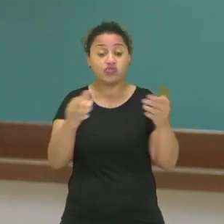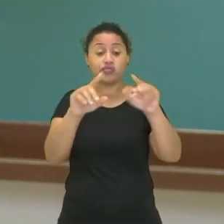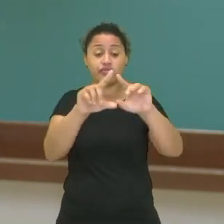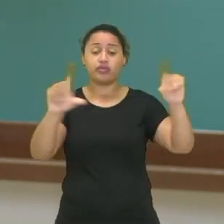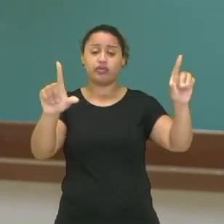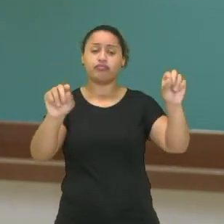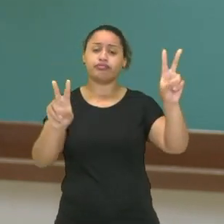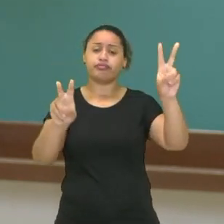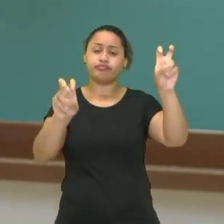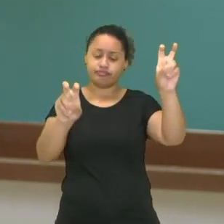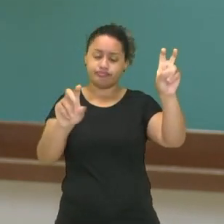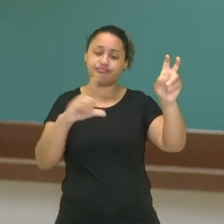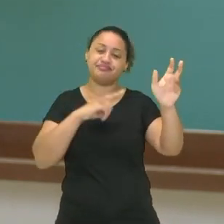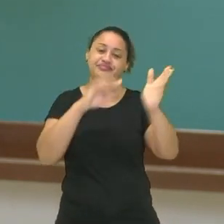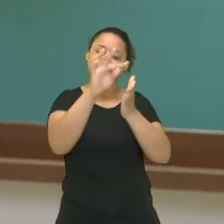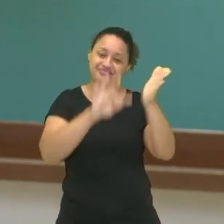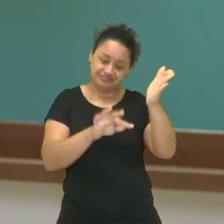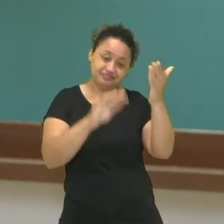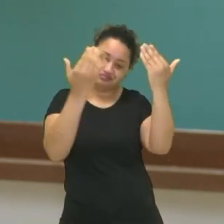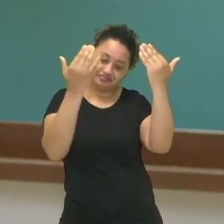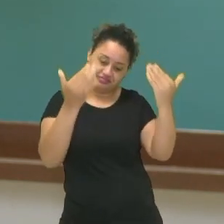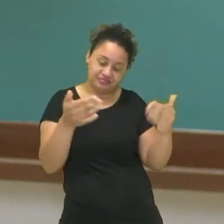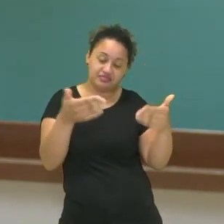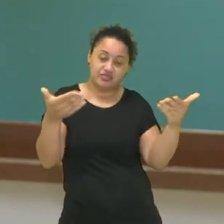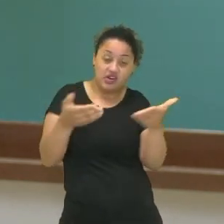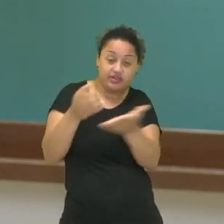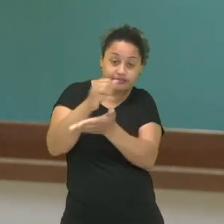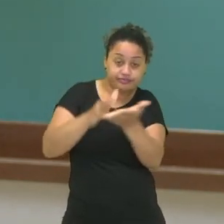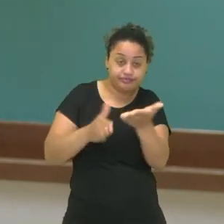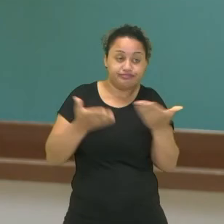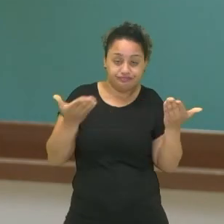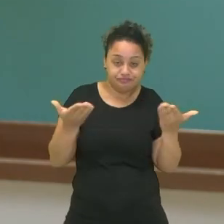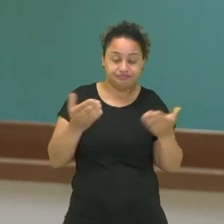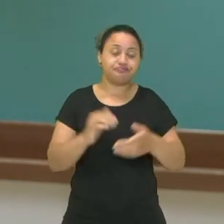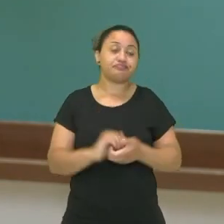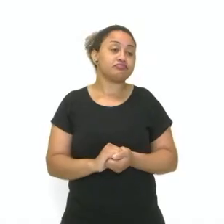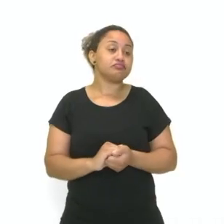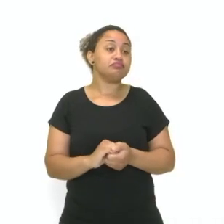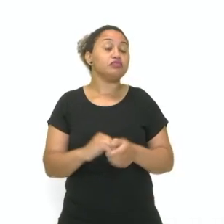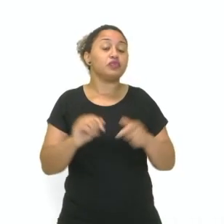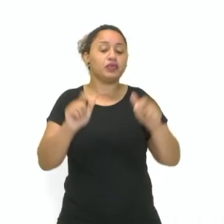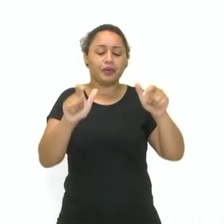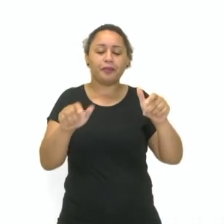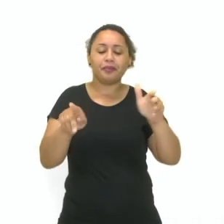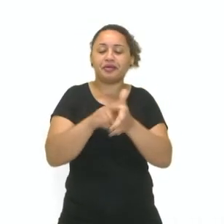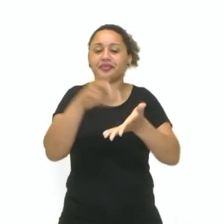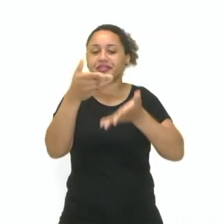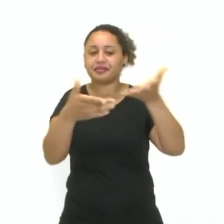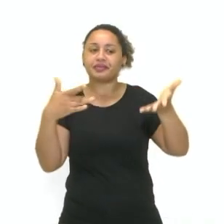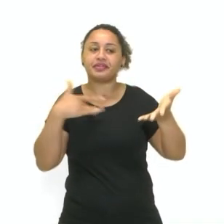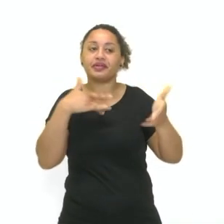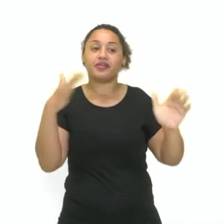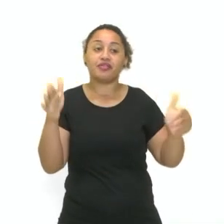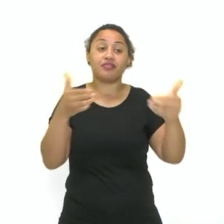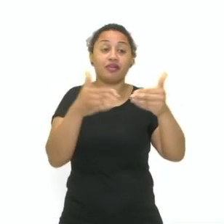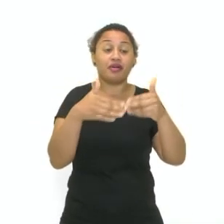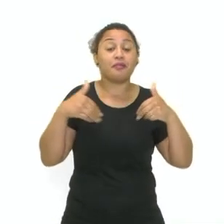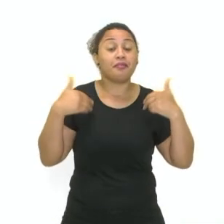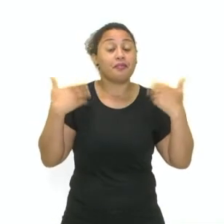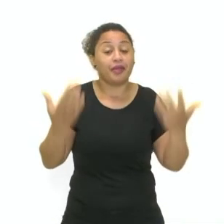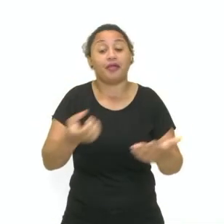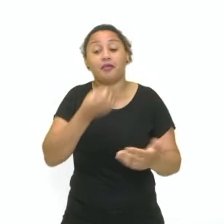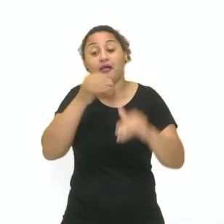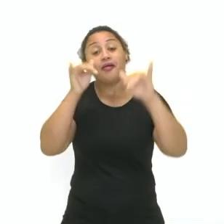do editorial que está sendo analisado nesse instante. Postos de saúde fechados, mesmo a bem